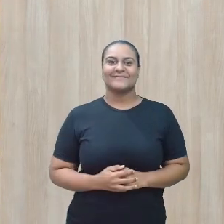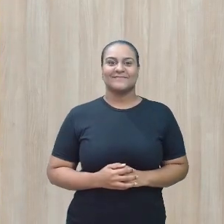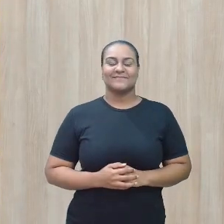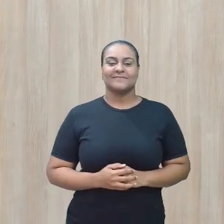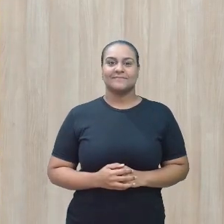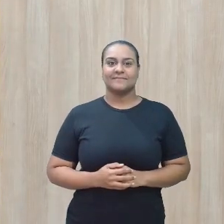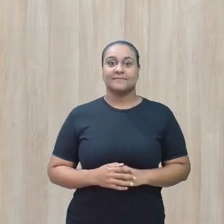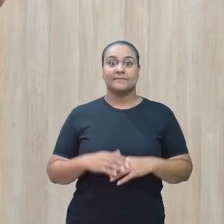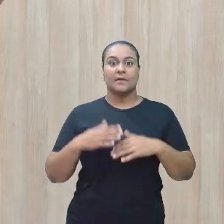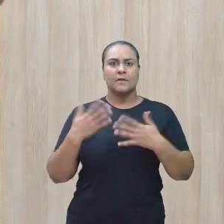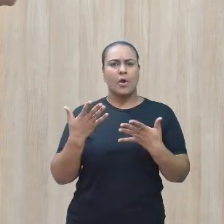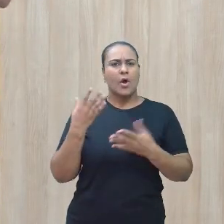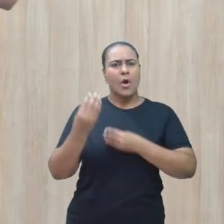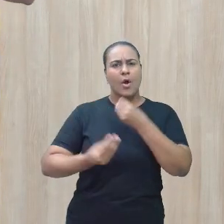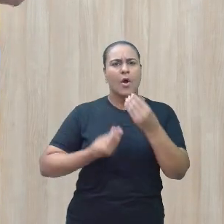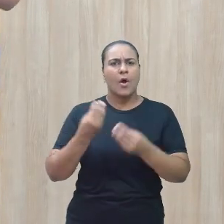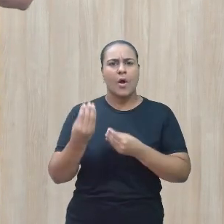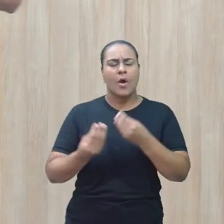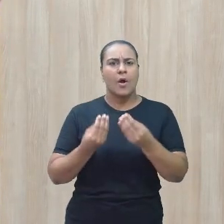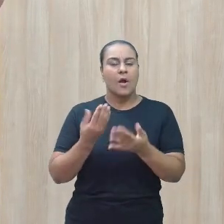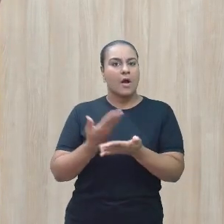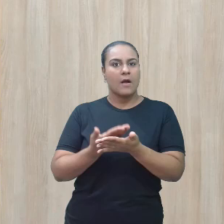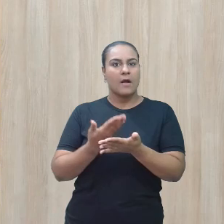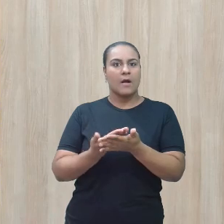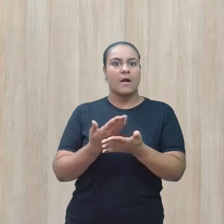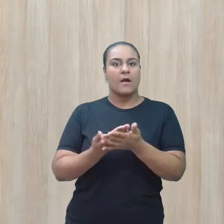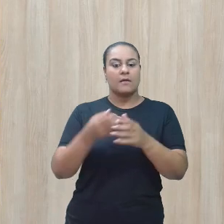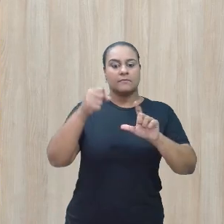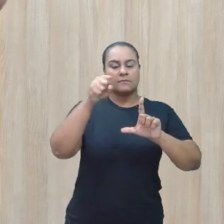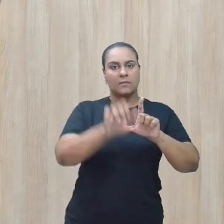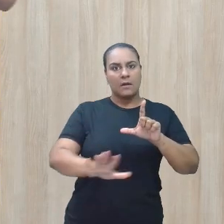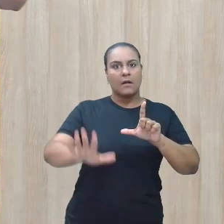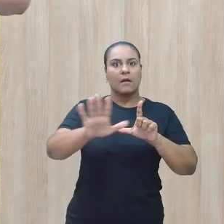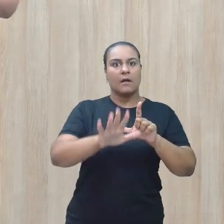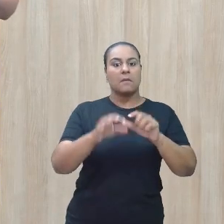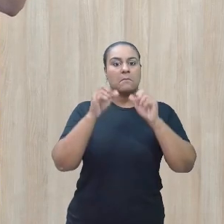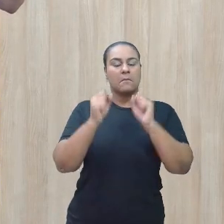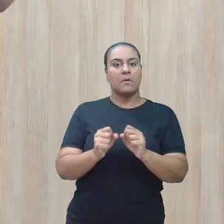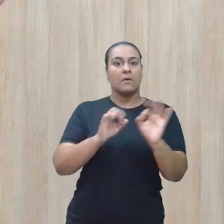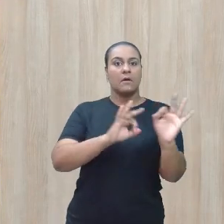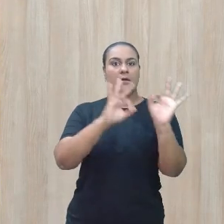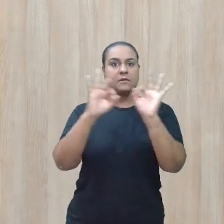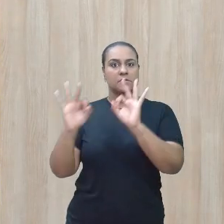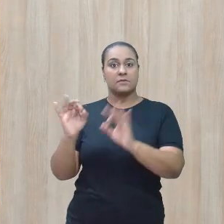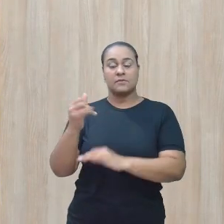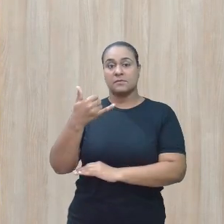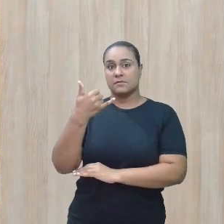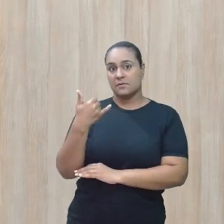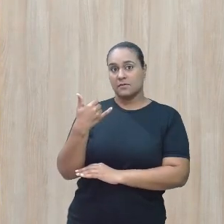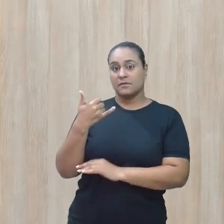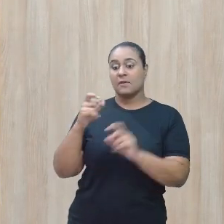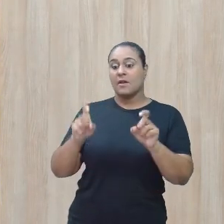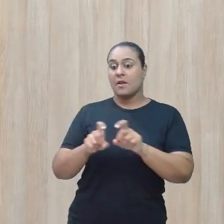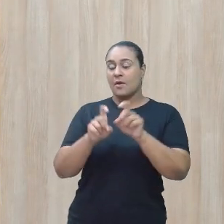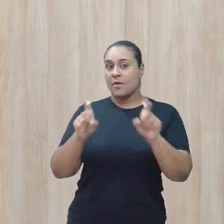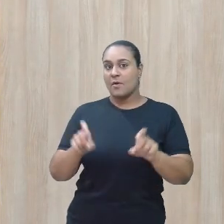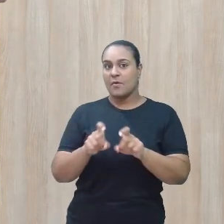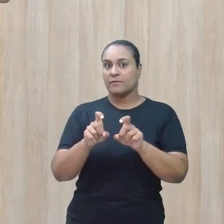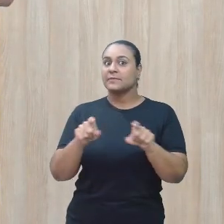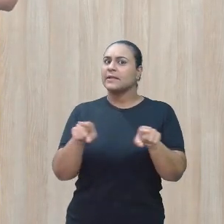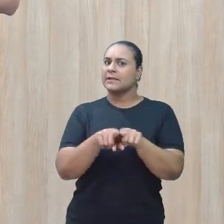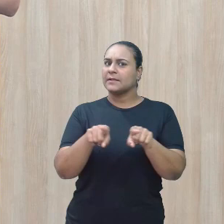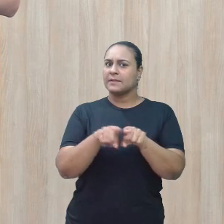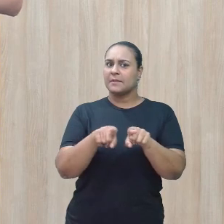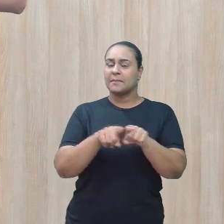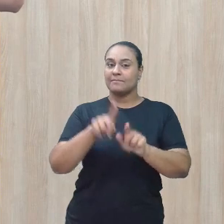O formato da nossa aula, gente, é o formato digital. Você pode acompanhar as aulas através do celular, do computador ou da